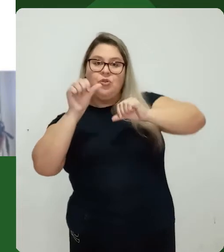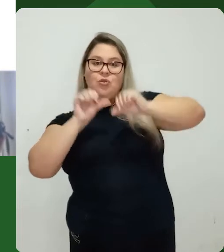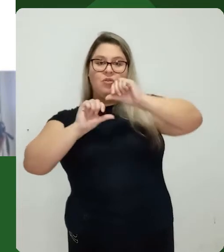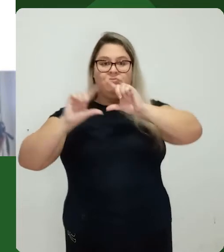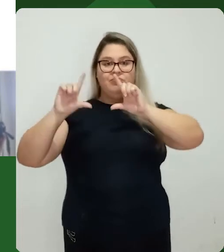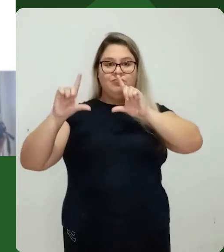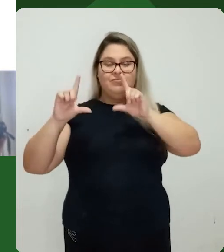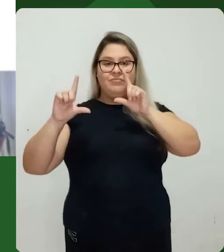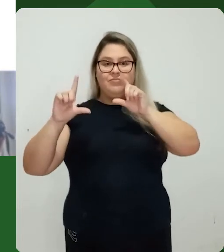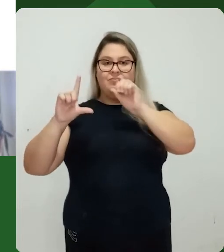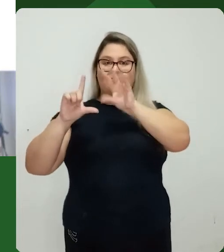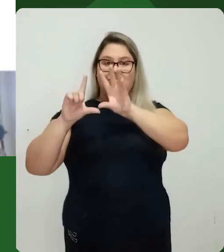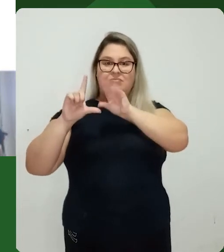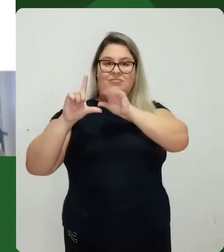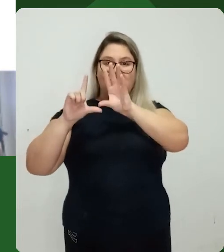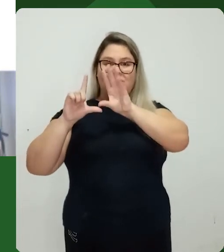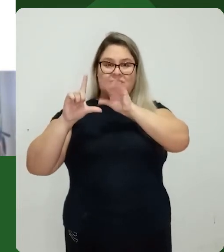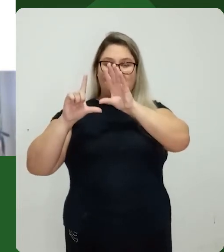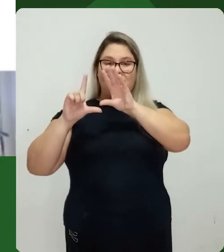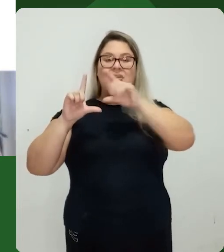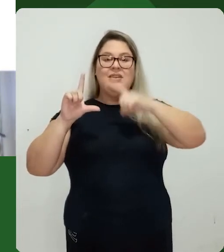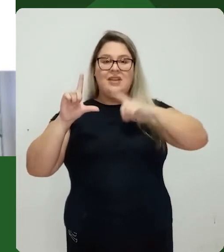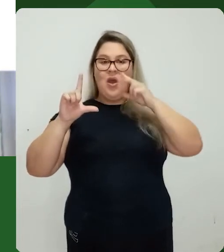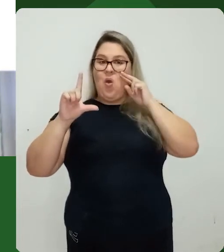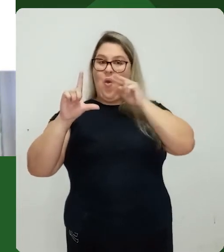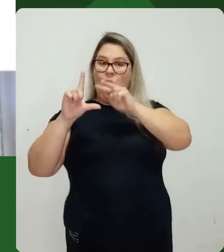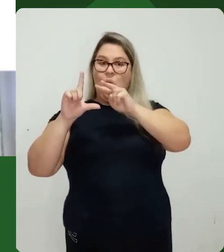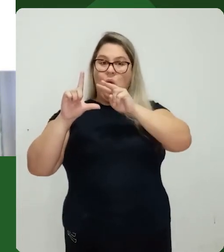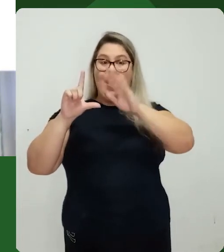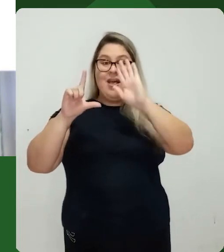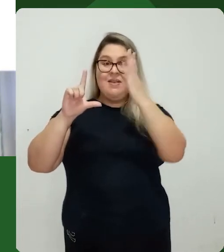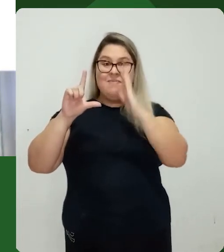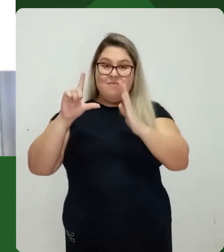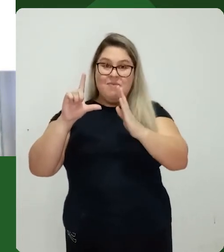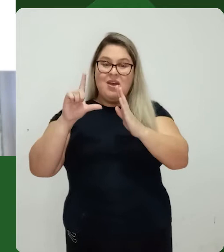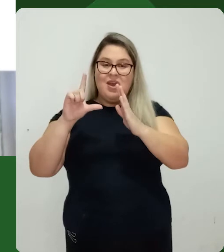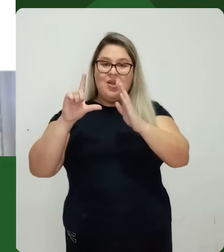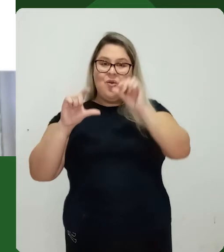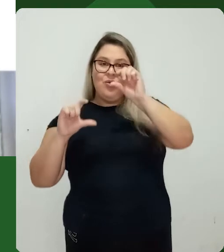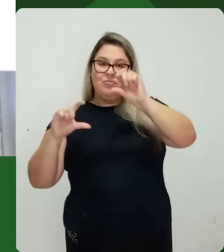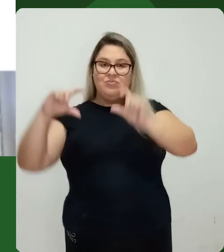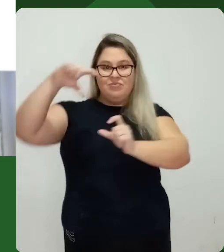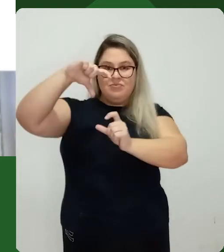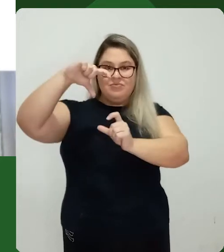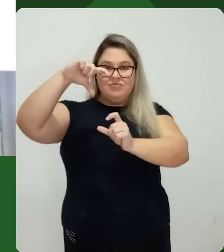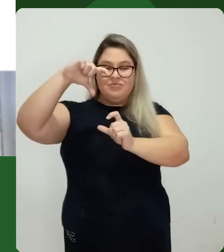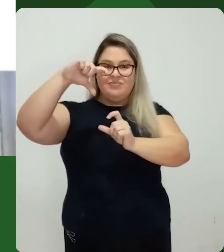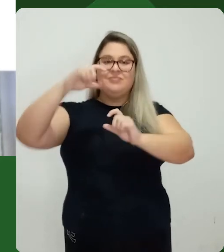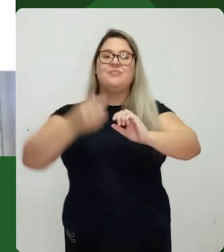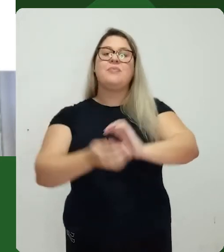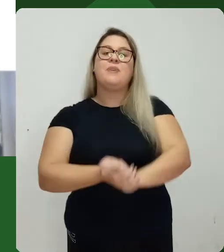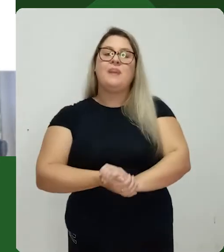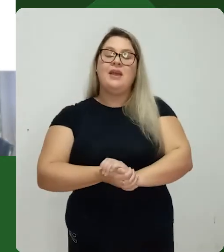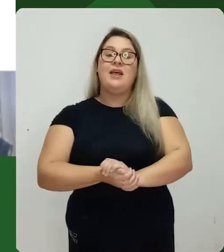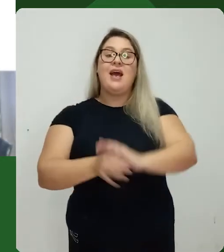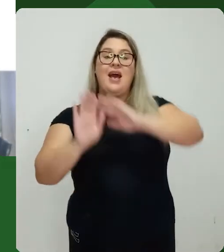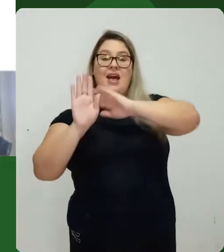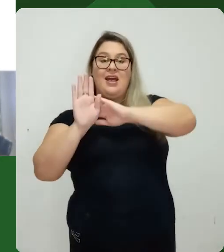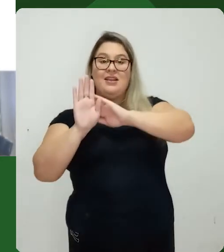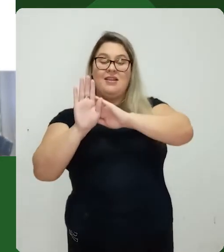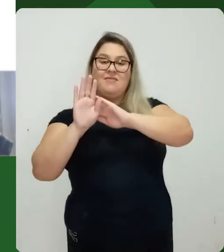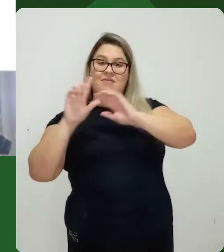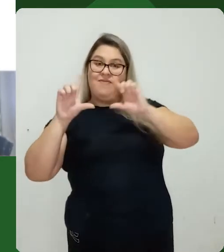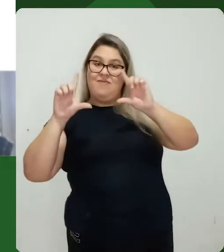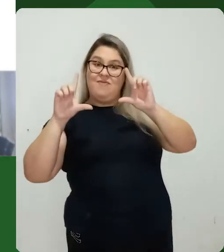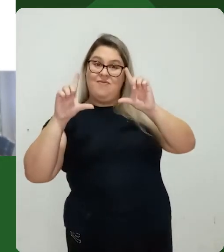lá atrás, de cabeça para baixo. Chega nos nossos olhos sem estar invertida, porque existe esse jogo de espelhos, e lá atrás também,